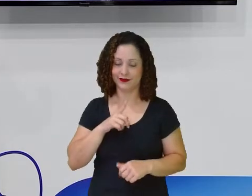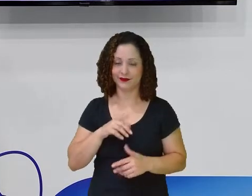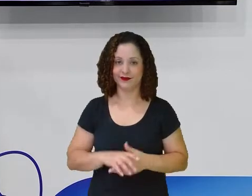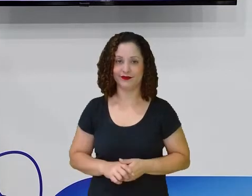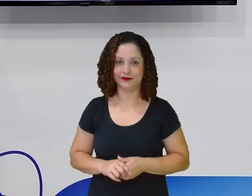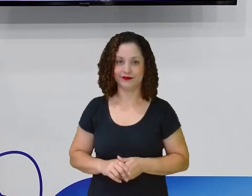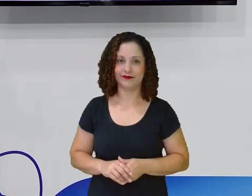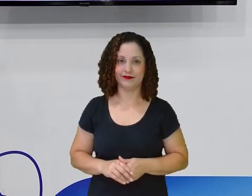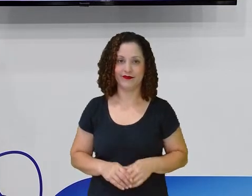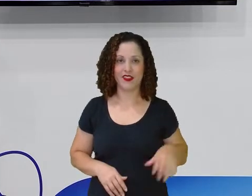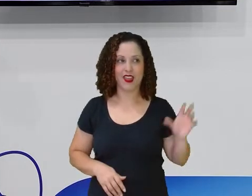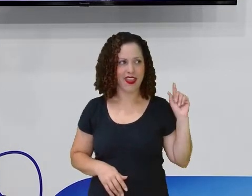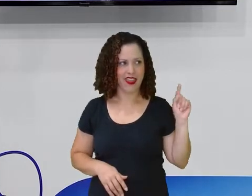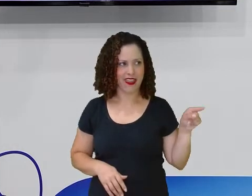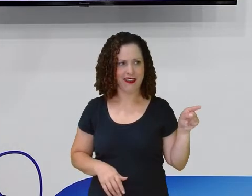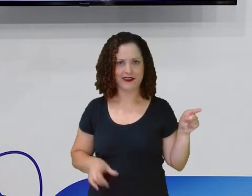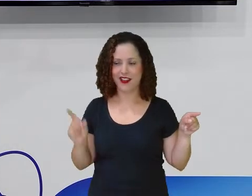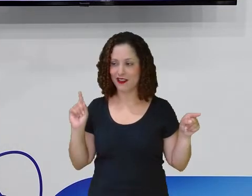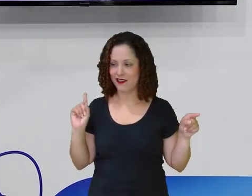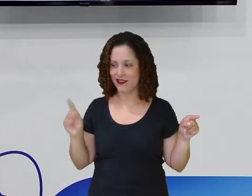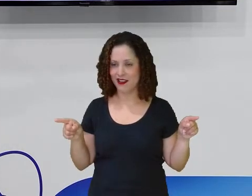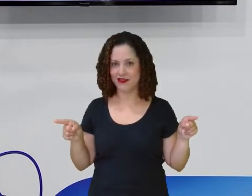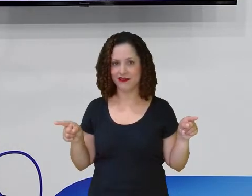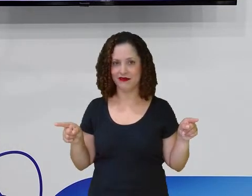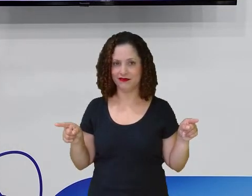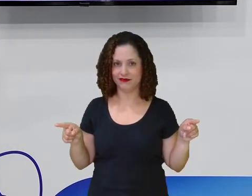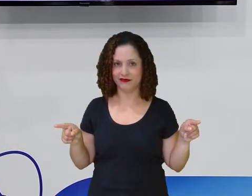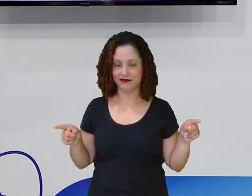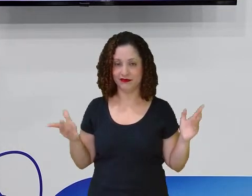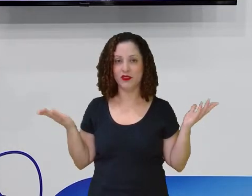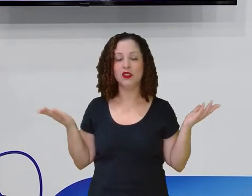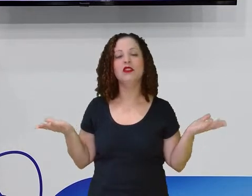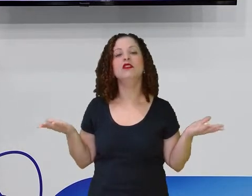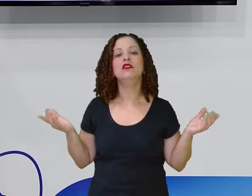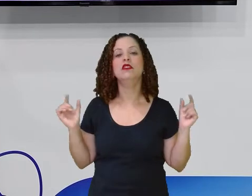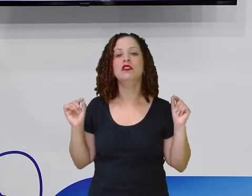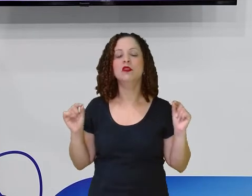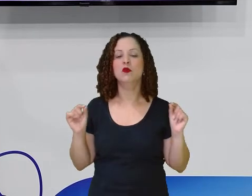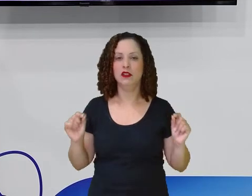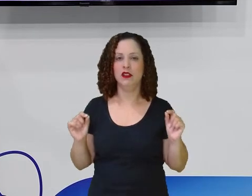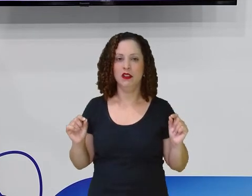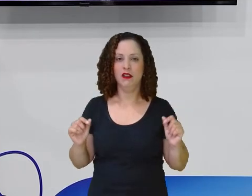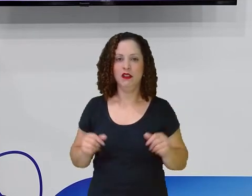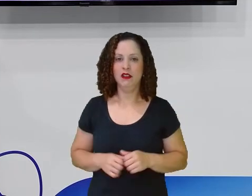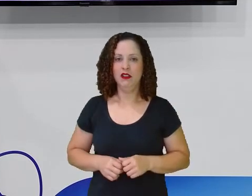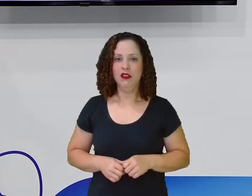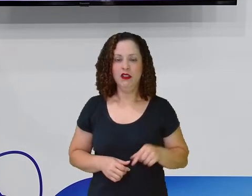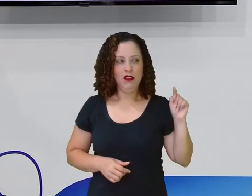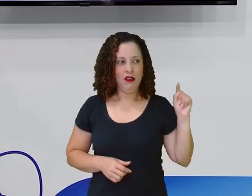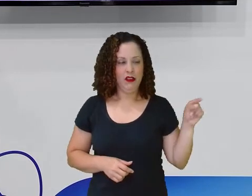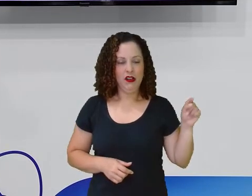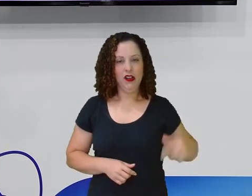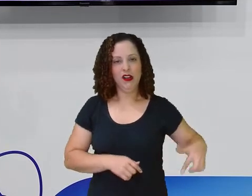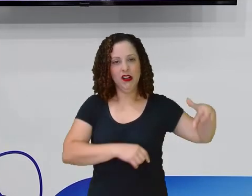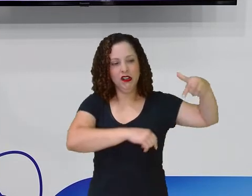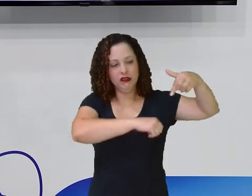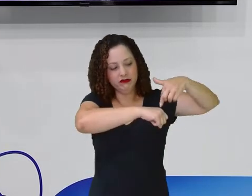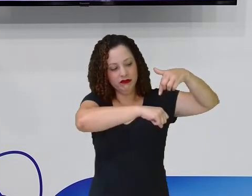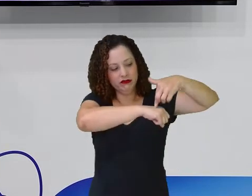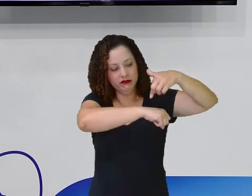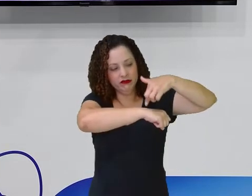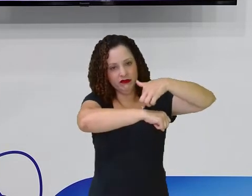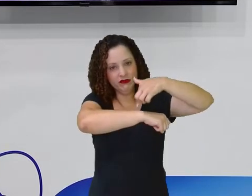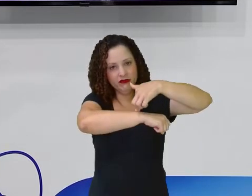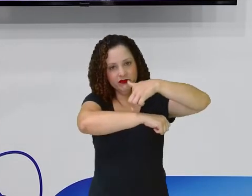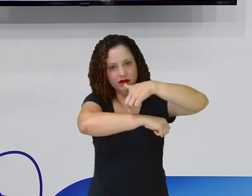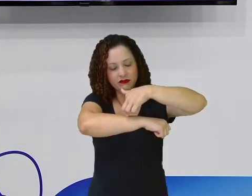assim, princesas, e na narrativa da Sacisa, nem cita dela ser uma princesa, né? Cita que ela é uma sacisa.